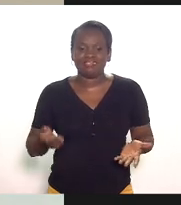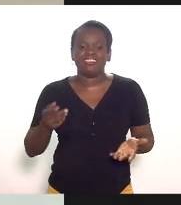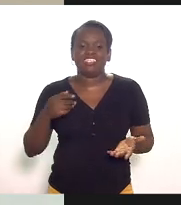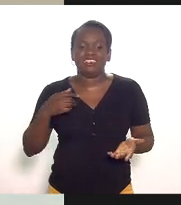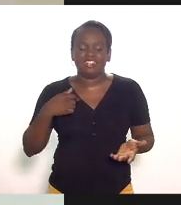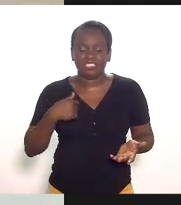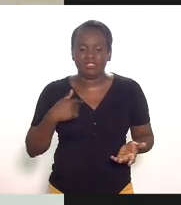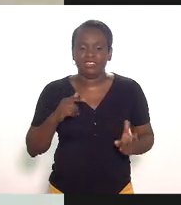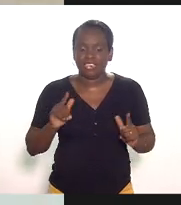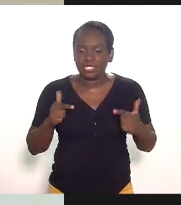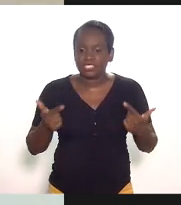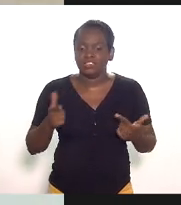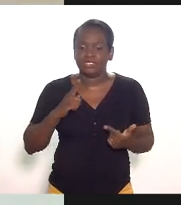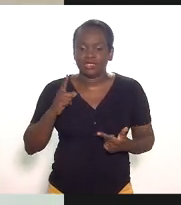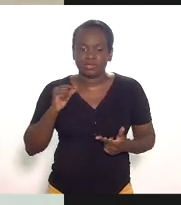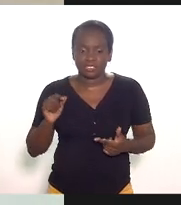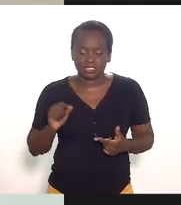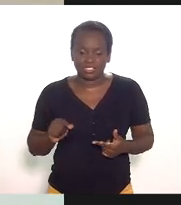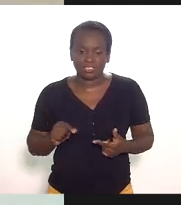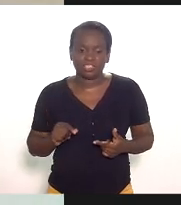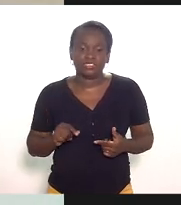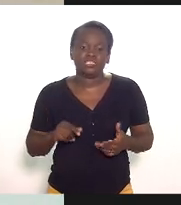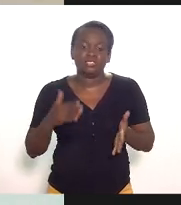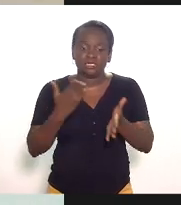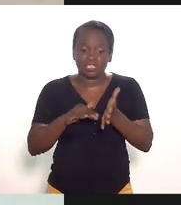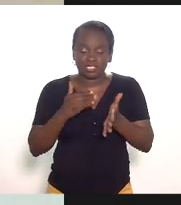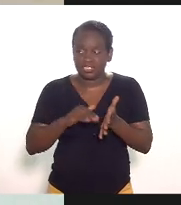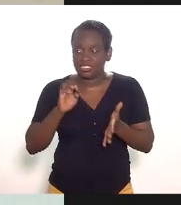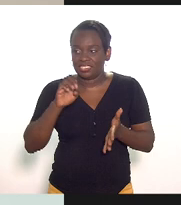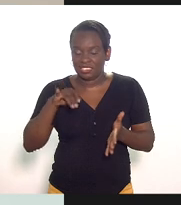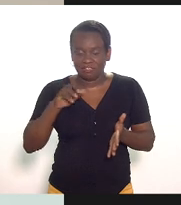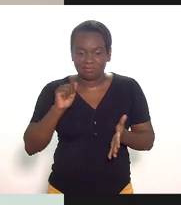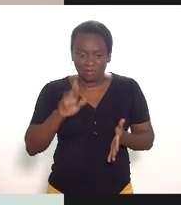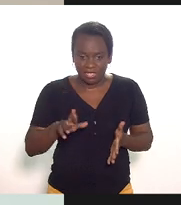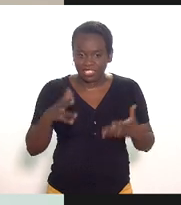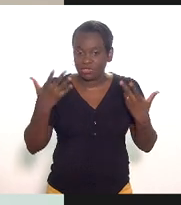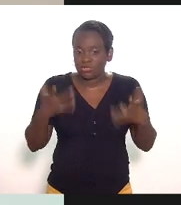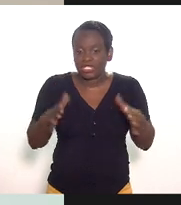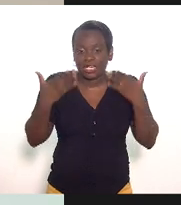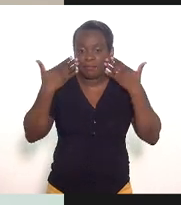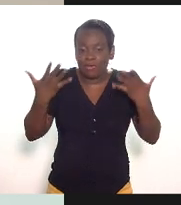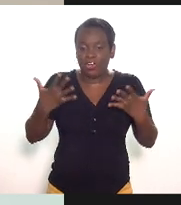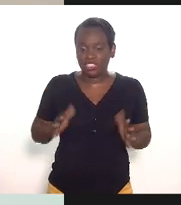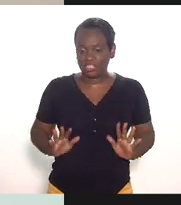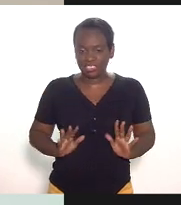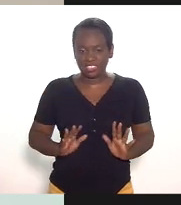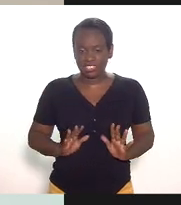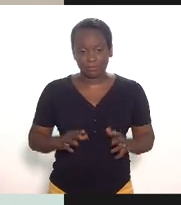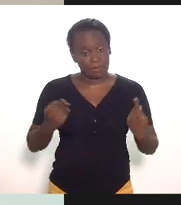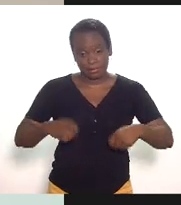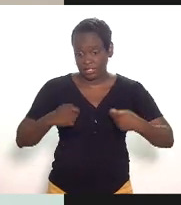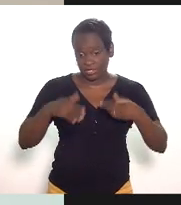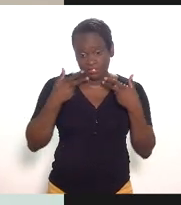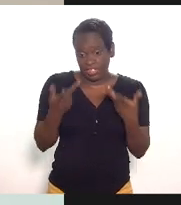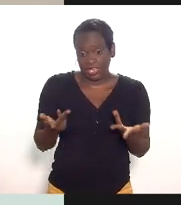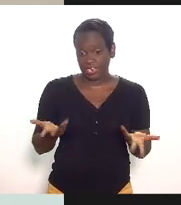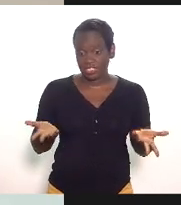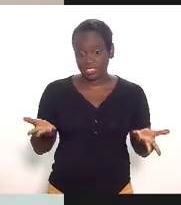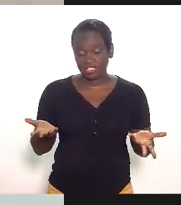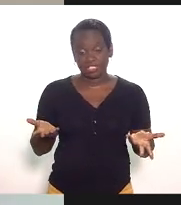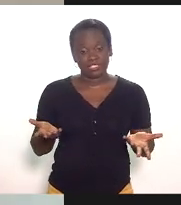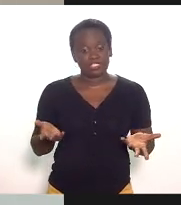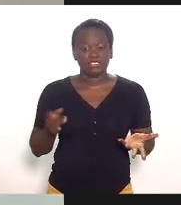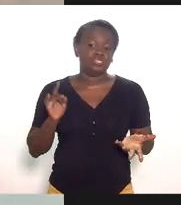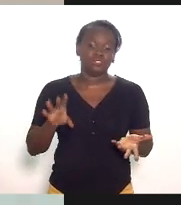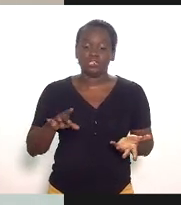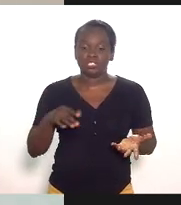tenho, deputada Tia Ju, é que o secretário Edmar, ele não quer se expor, mas ele tem que se expor, ele tem que falar para, não